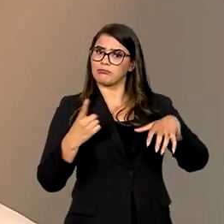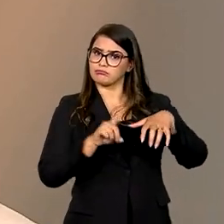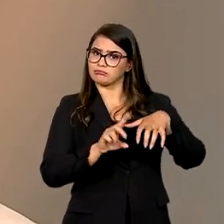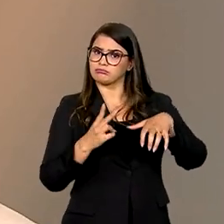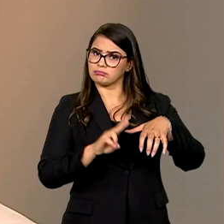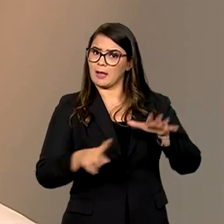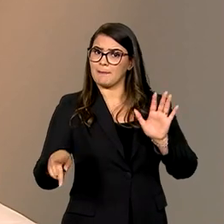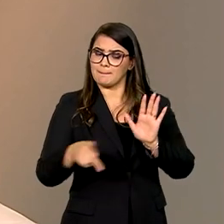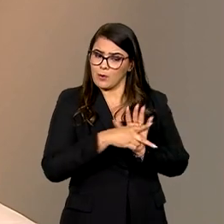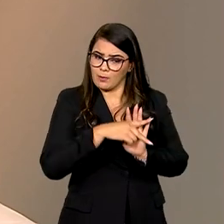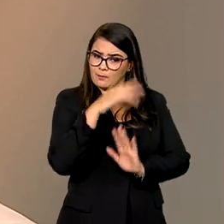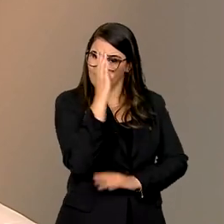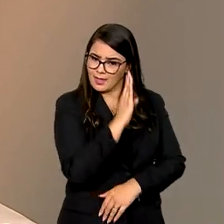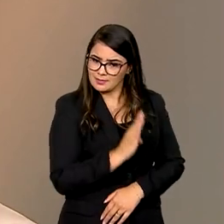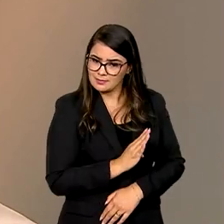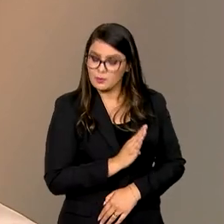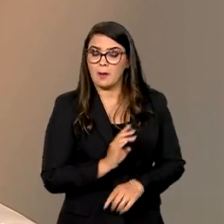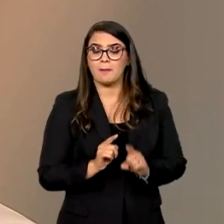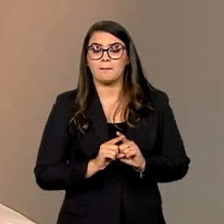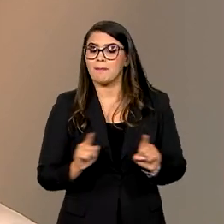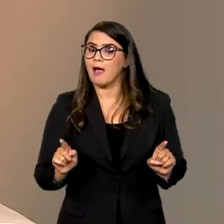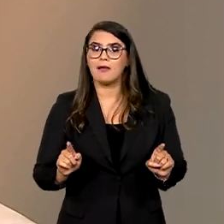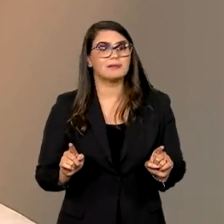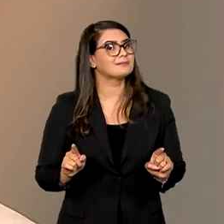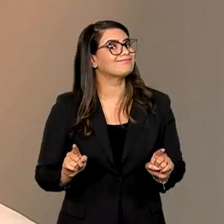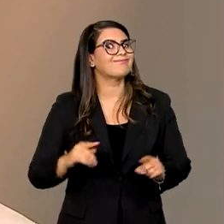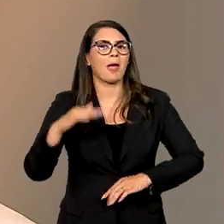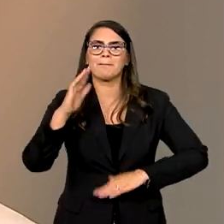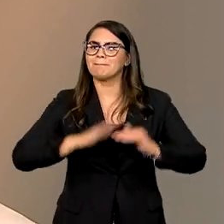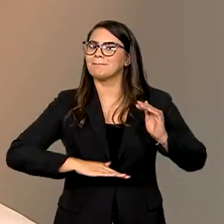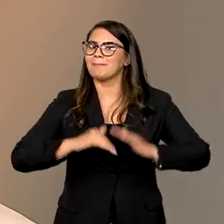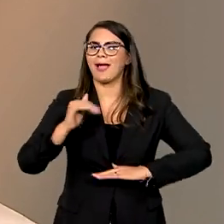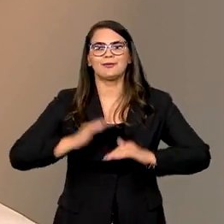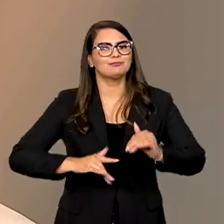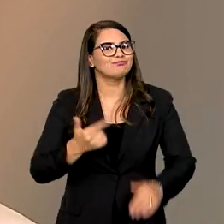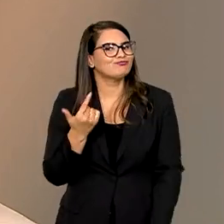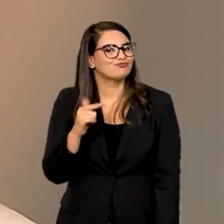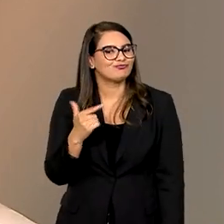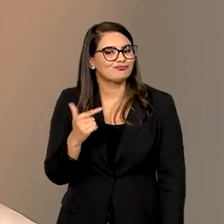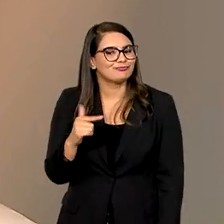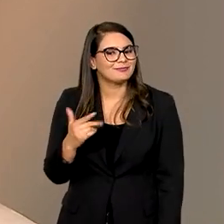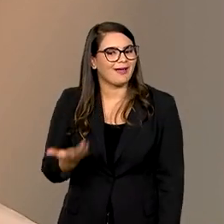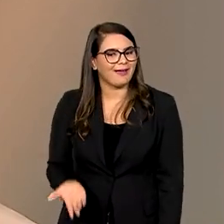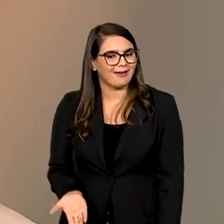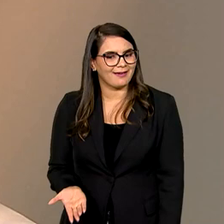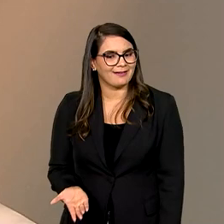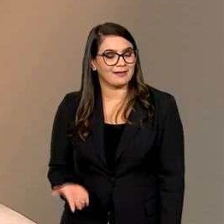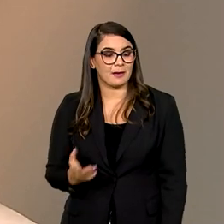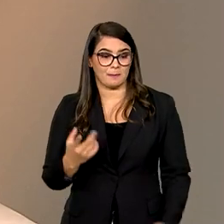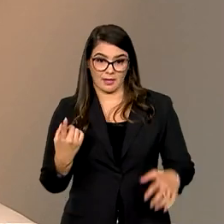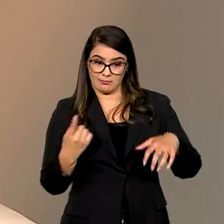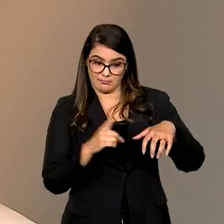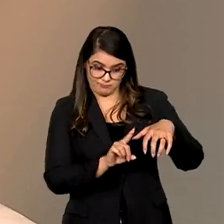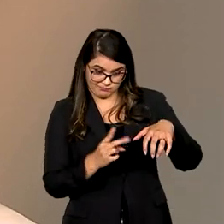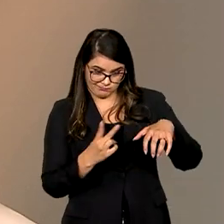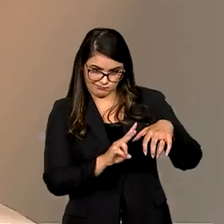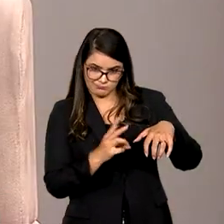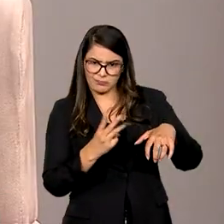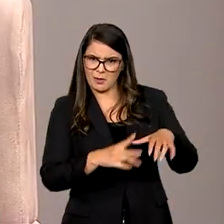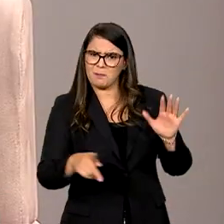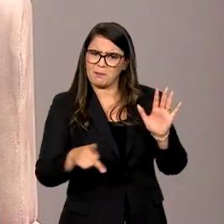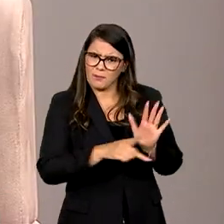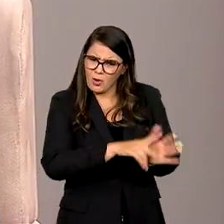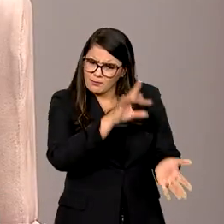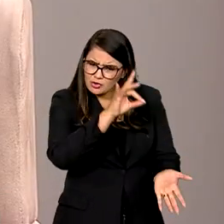patrimônio brasileiro. Mas isso nunca se deu na prática. Para que um quilombo seja um